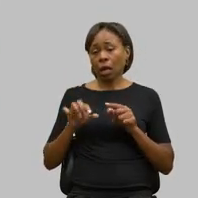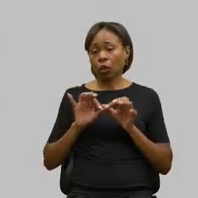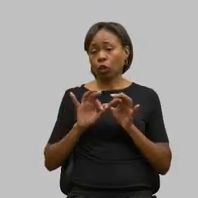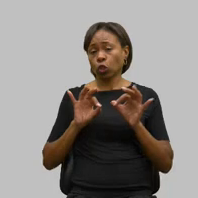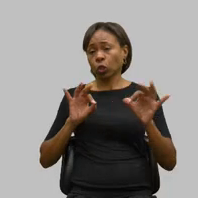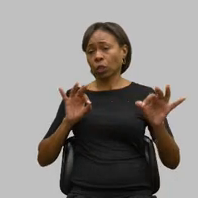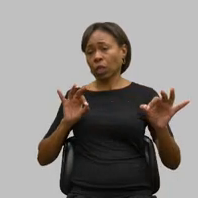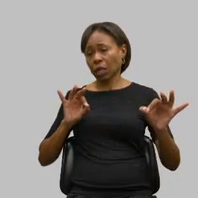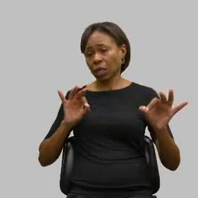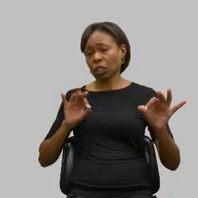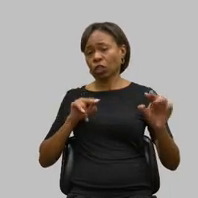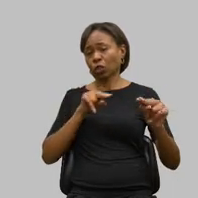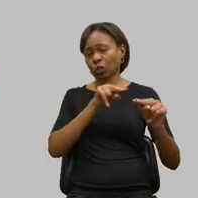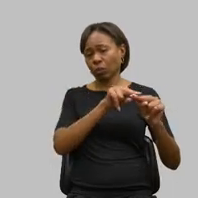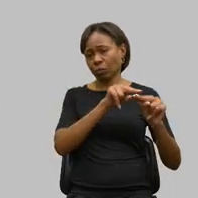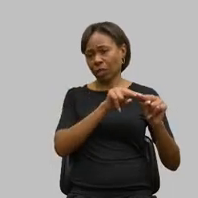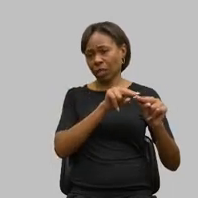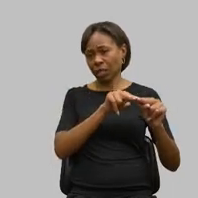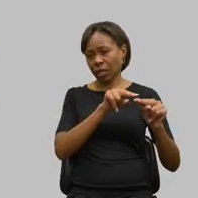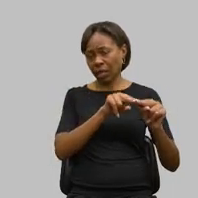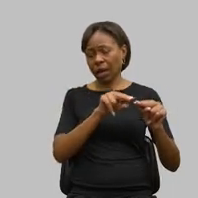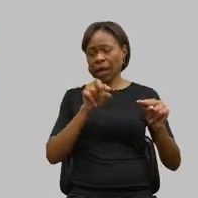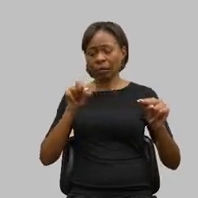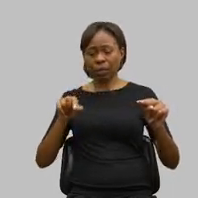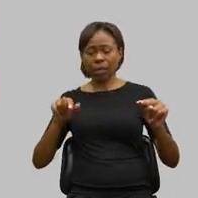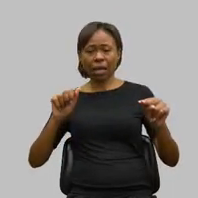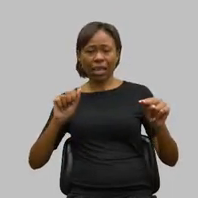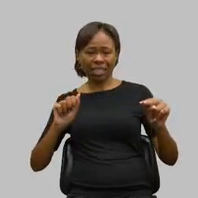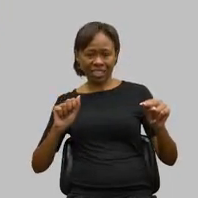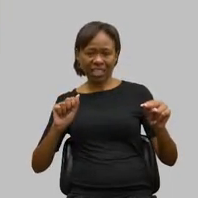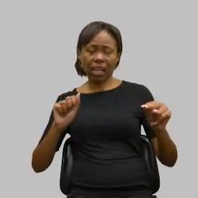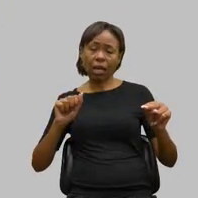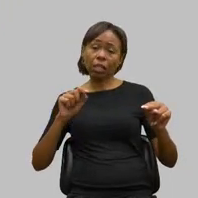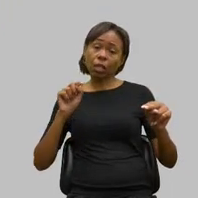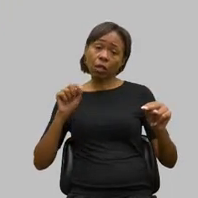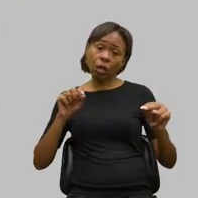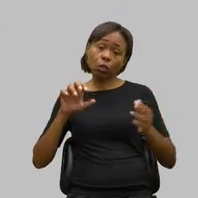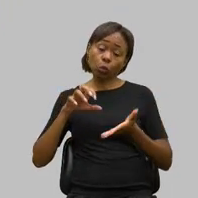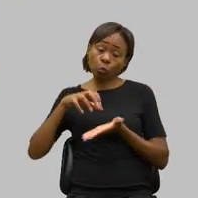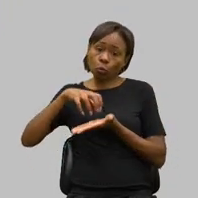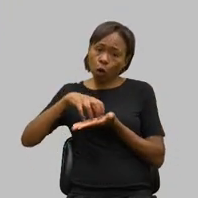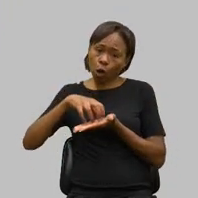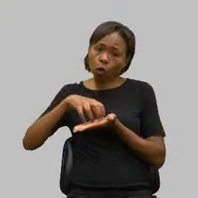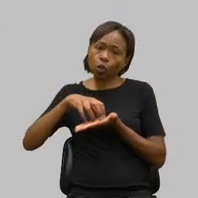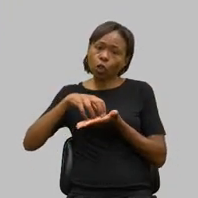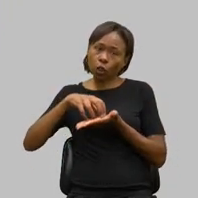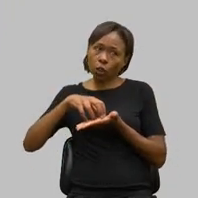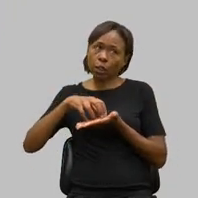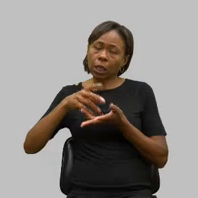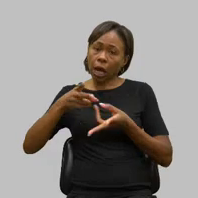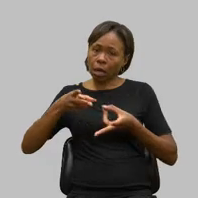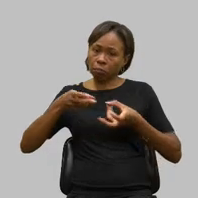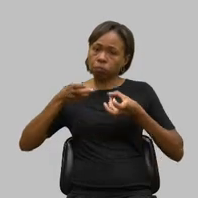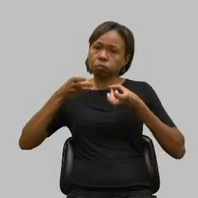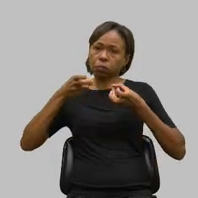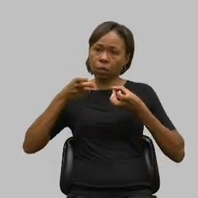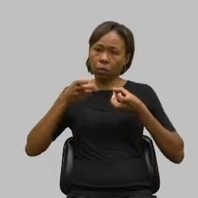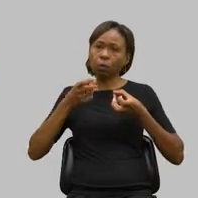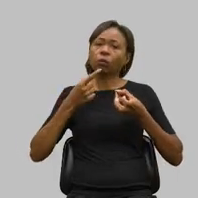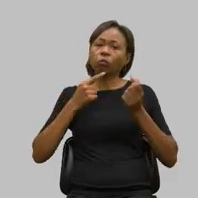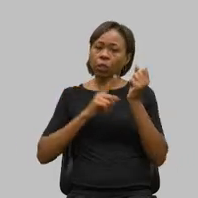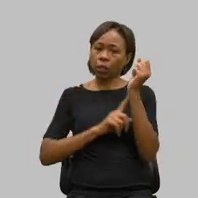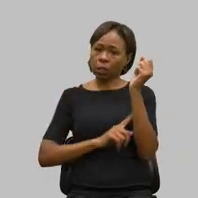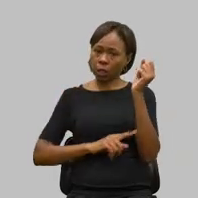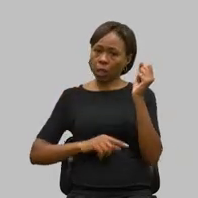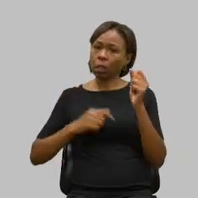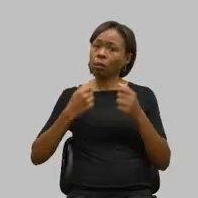de Uberaba, ter ali um polo de captação e doação de sangue. Então, vamos analisar juntos, vou falar com a Emominas, com a